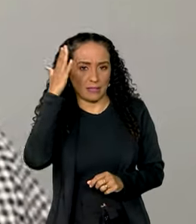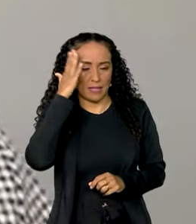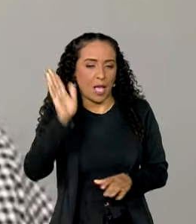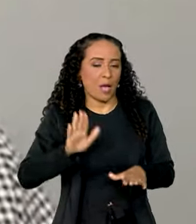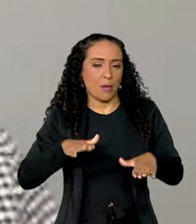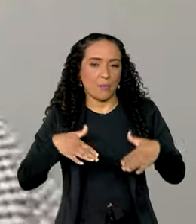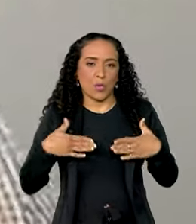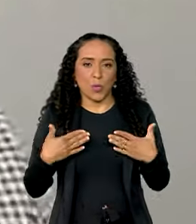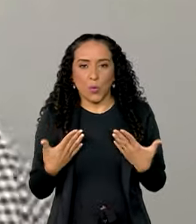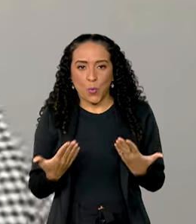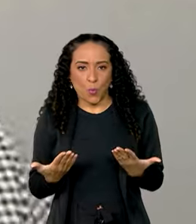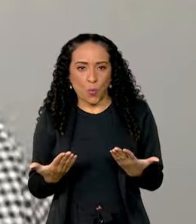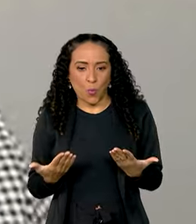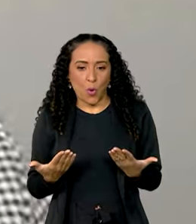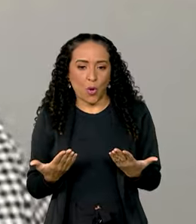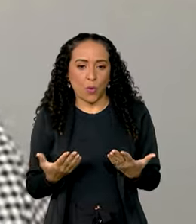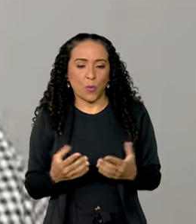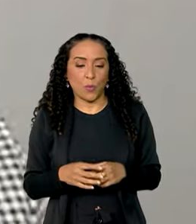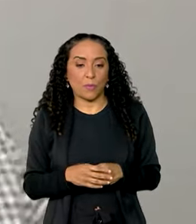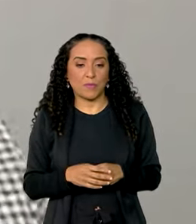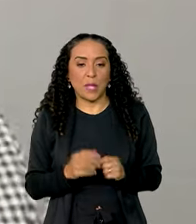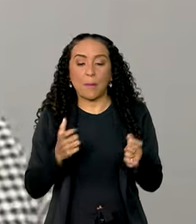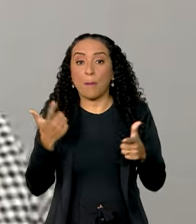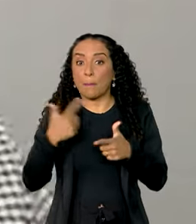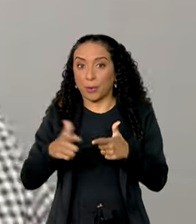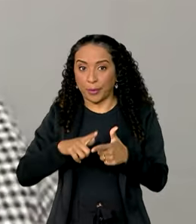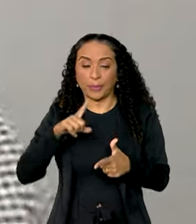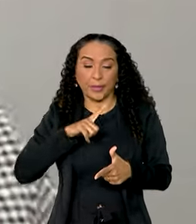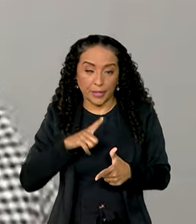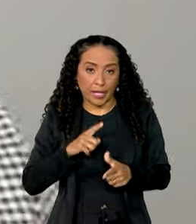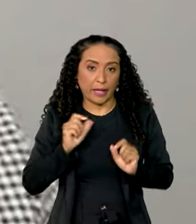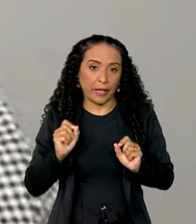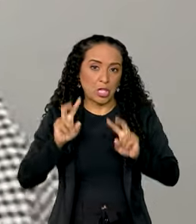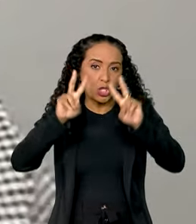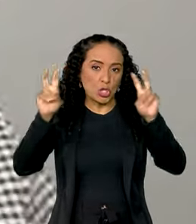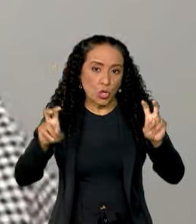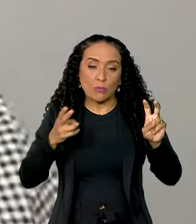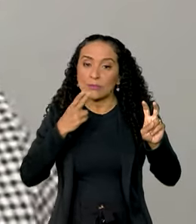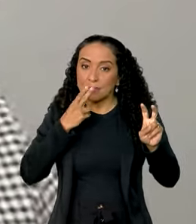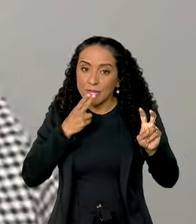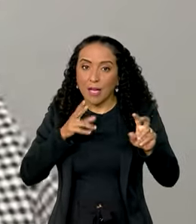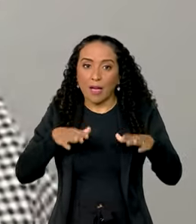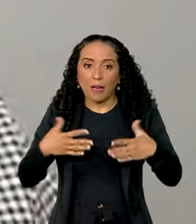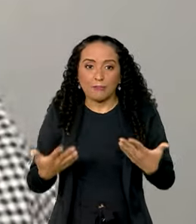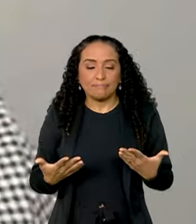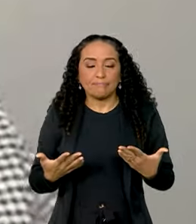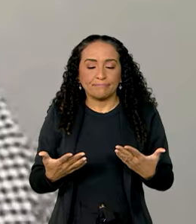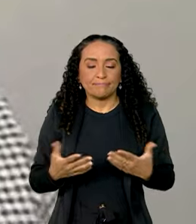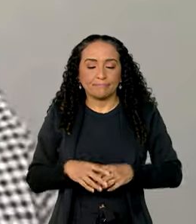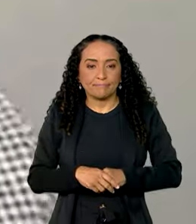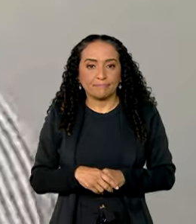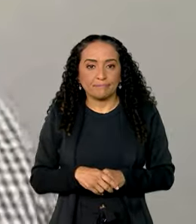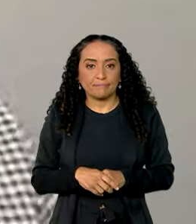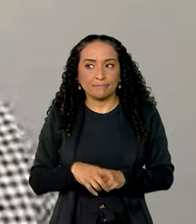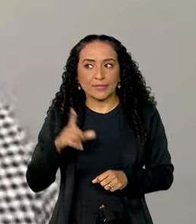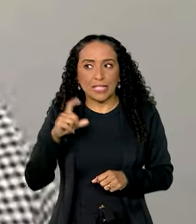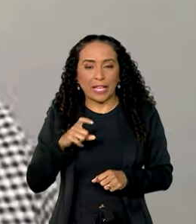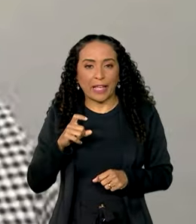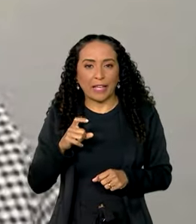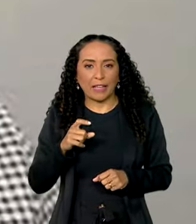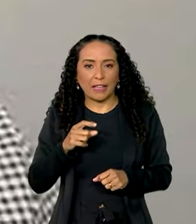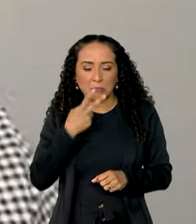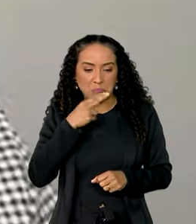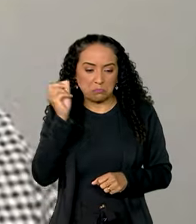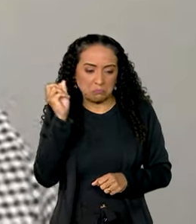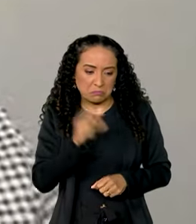qual o o o maior problema que a gente tem nessa questão de cigarro que é é é um descarte